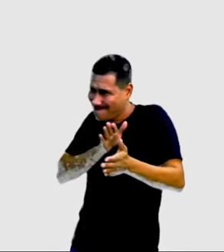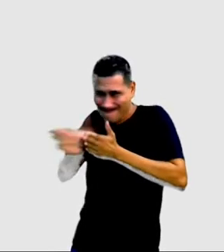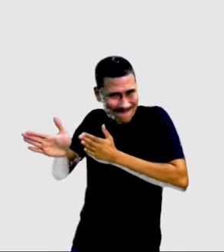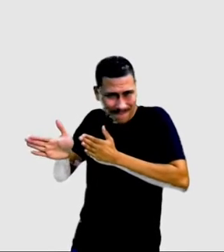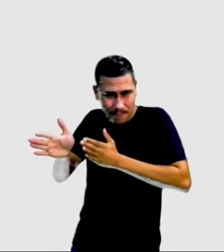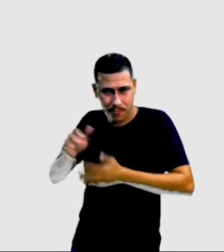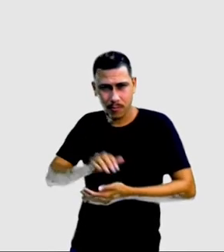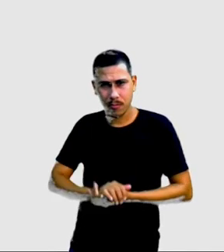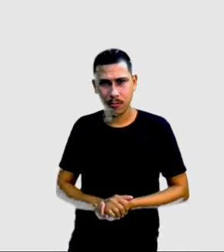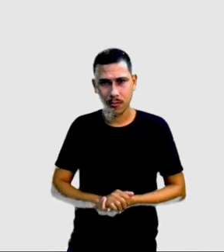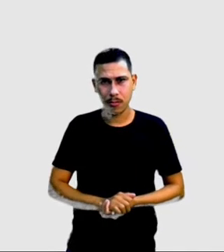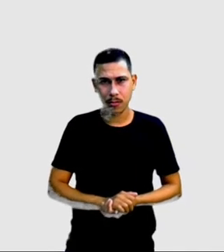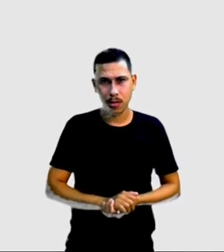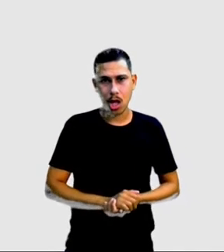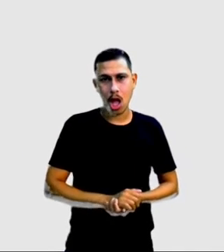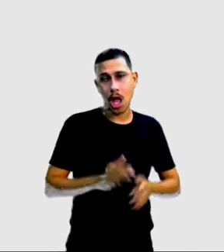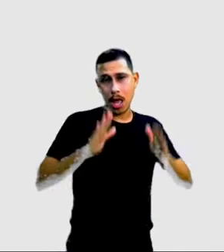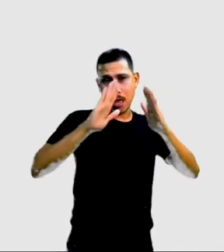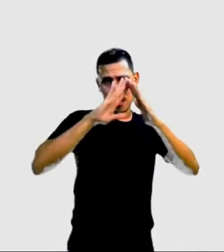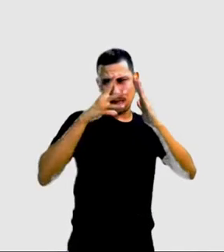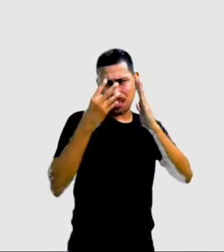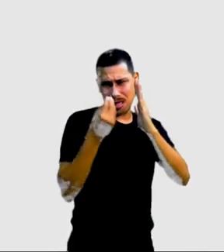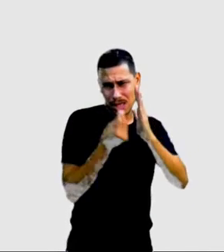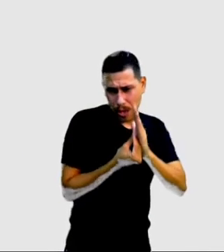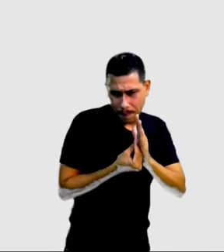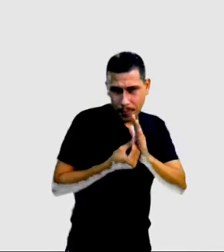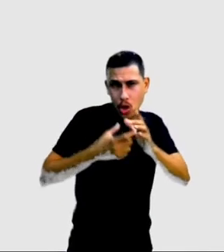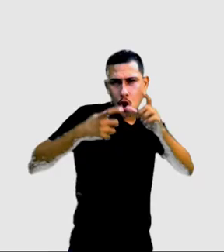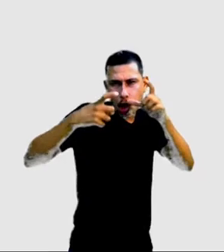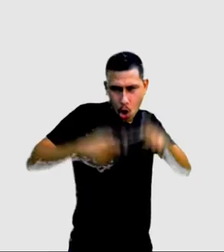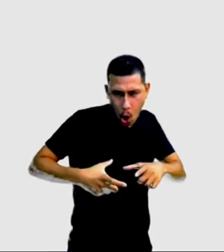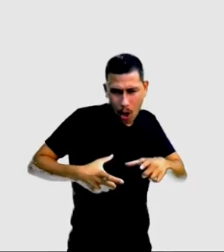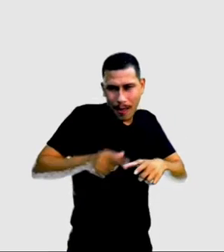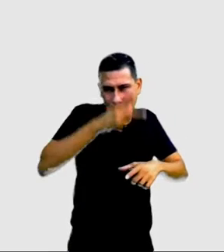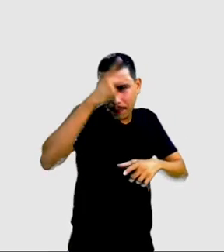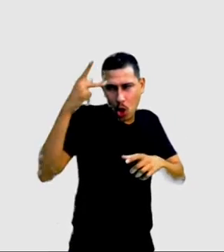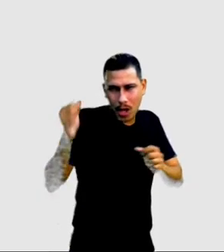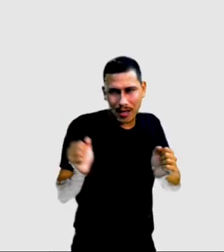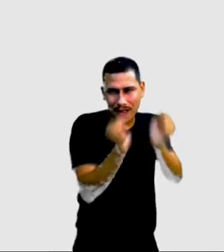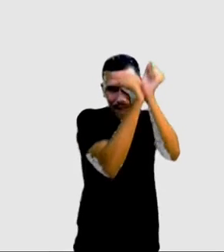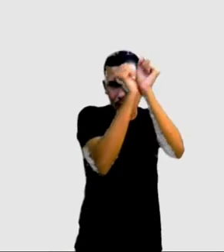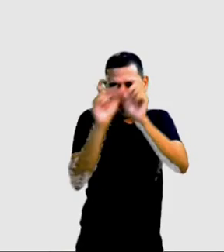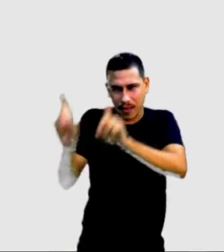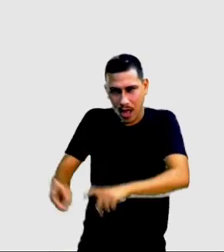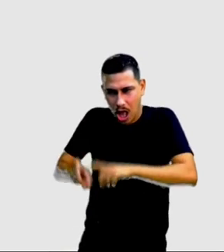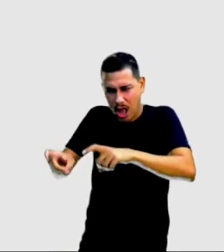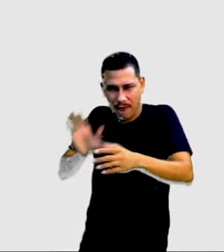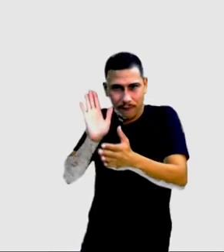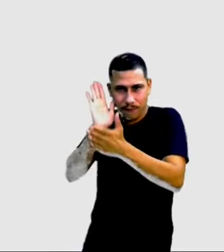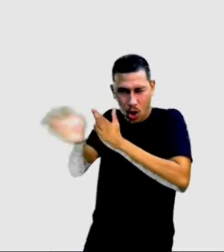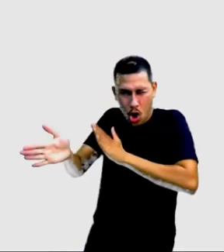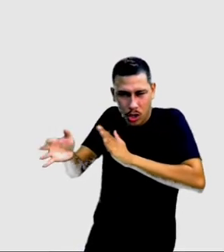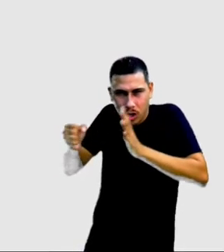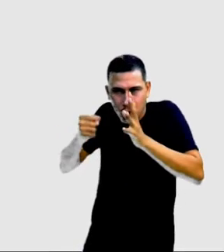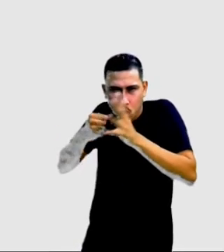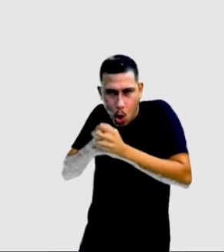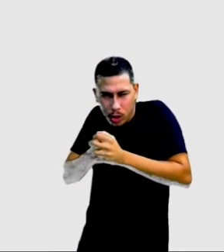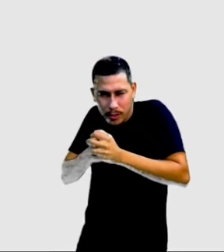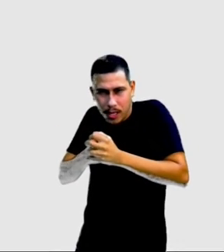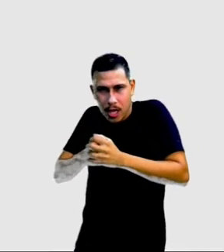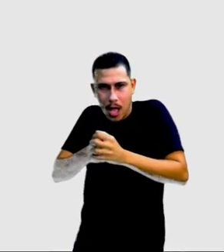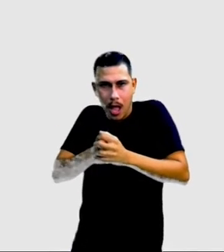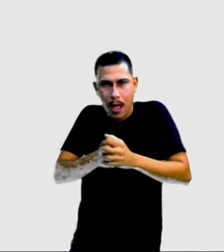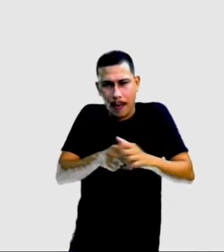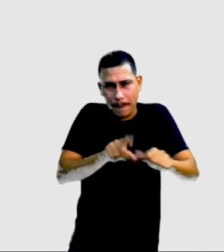O quilombo, os locais onde os escravos que fugiam das fazendas e engenhos se escondiam durante o período colonial e